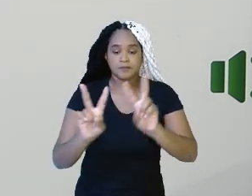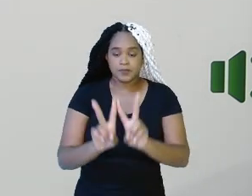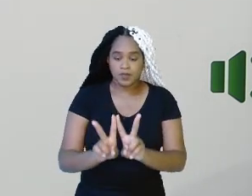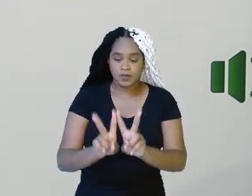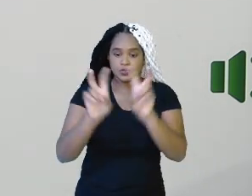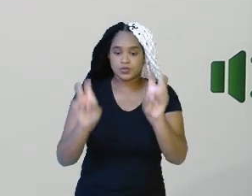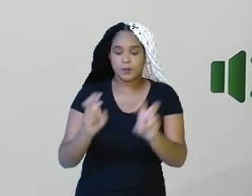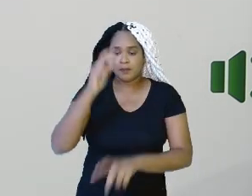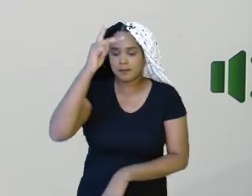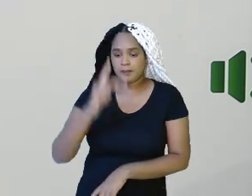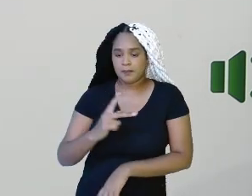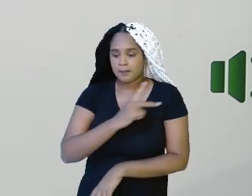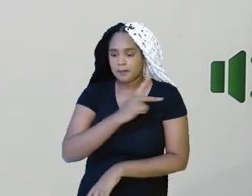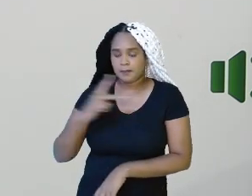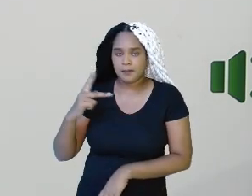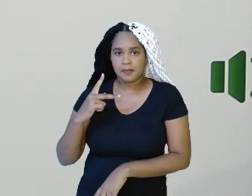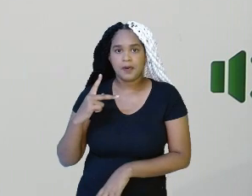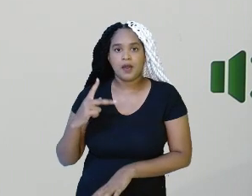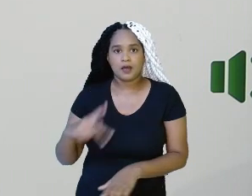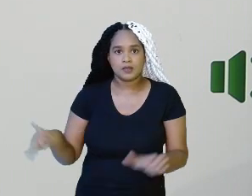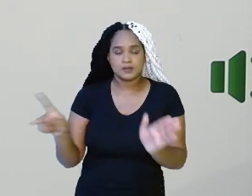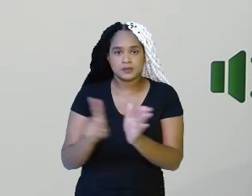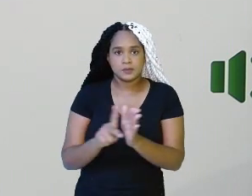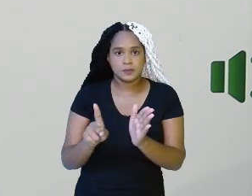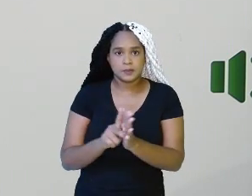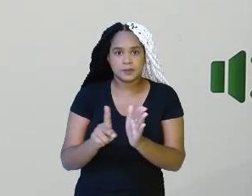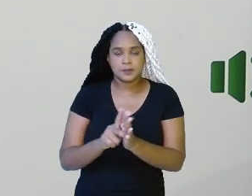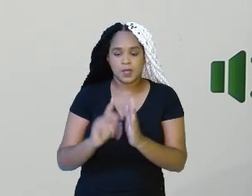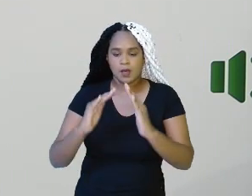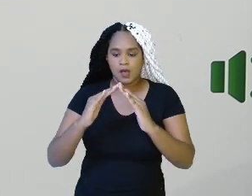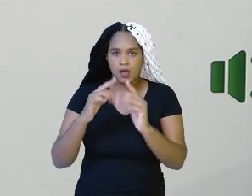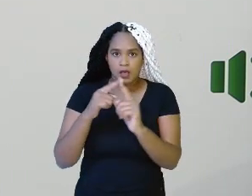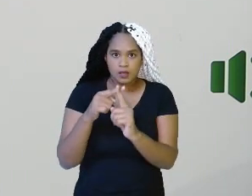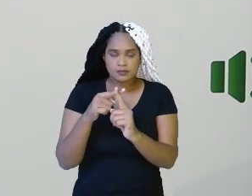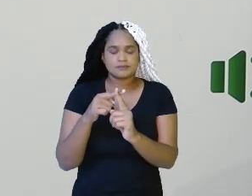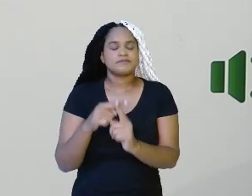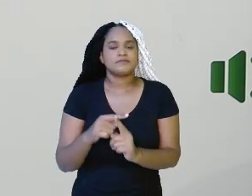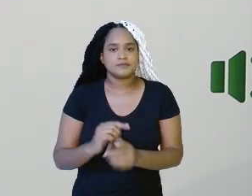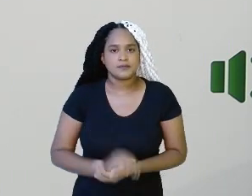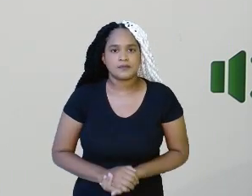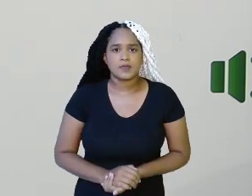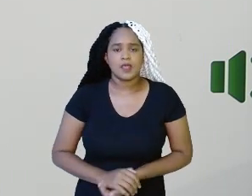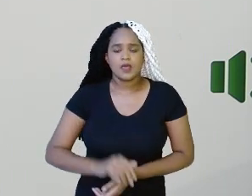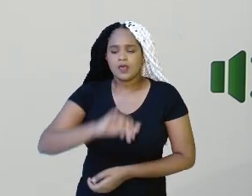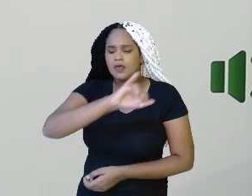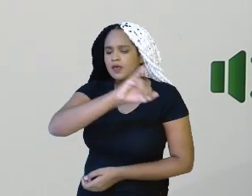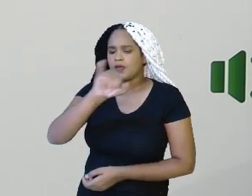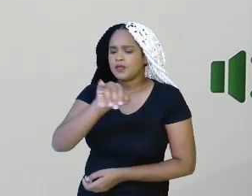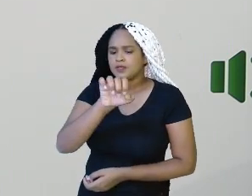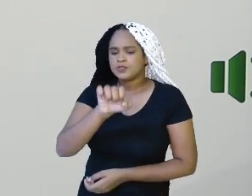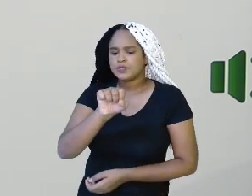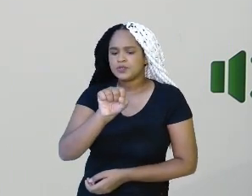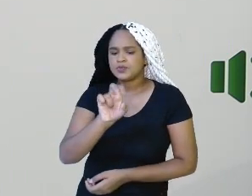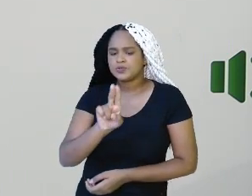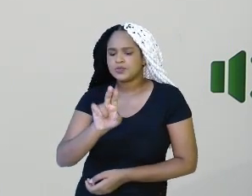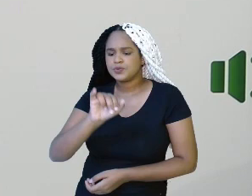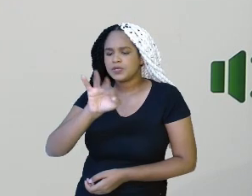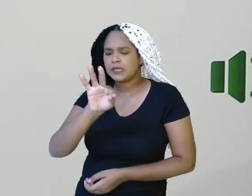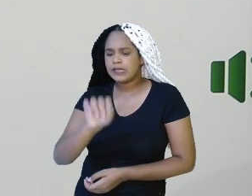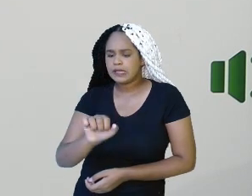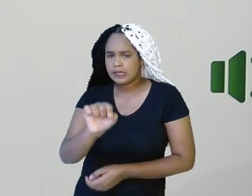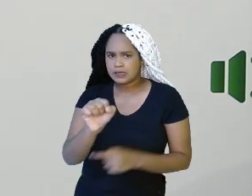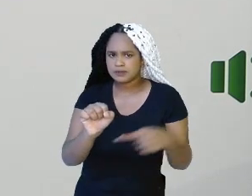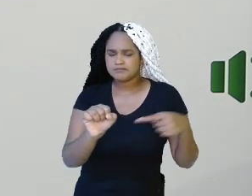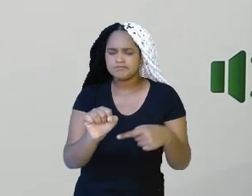dos padres jesuítas. Os padres jesuítas eram verdadeiros professores. Eles ensinavam a